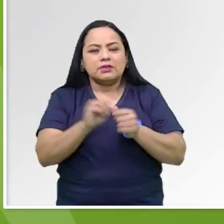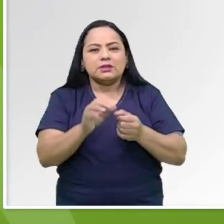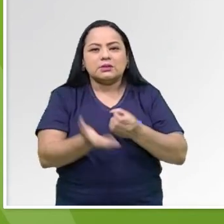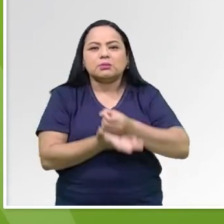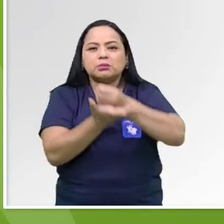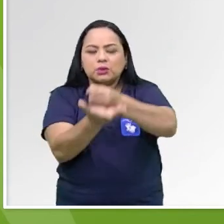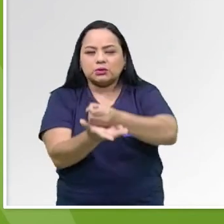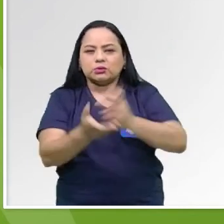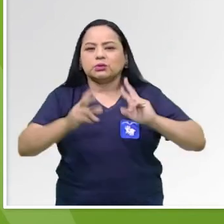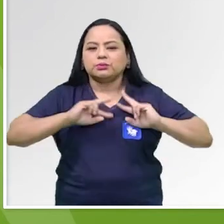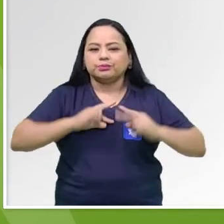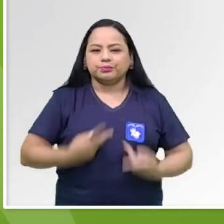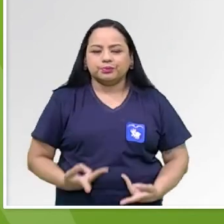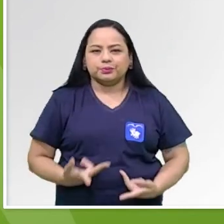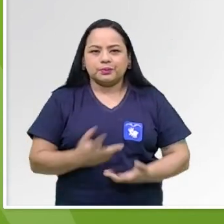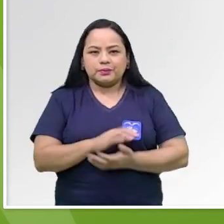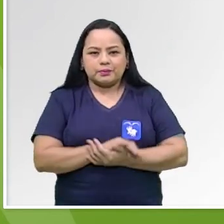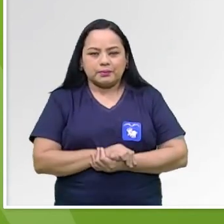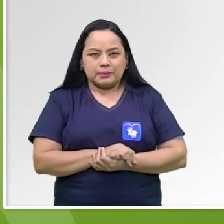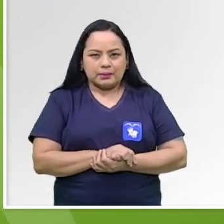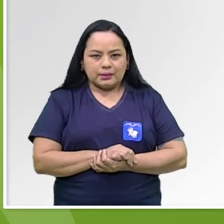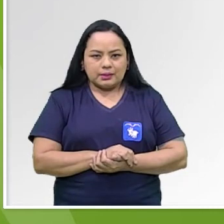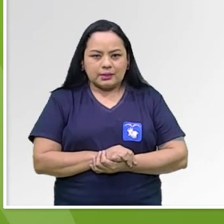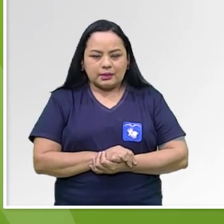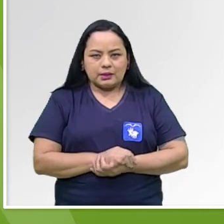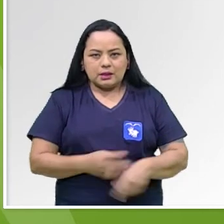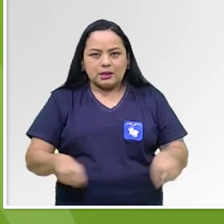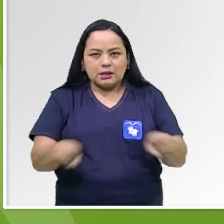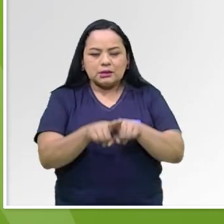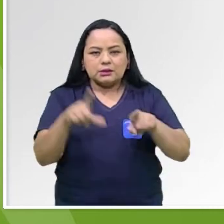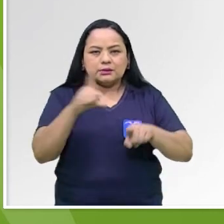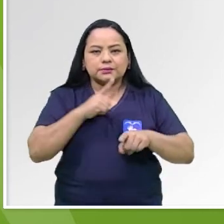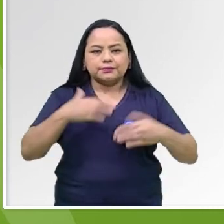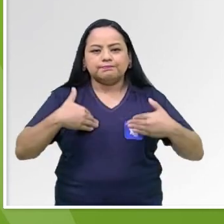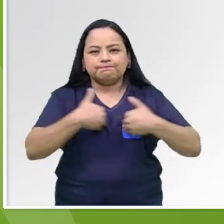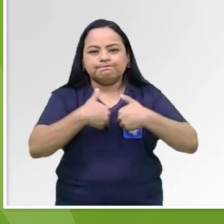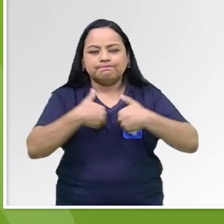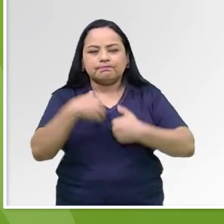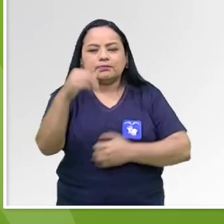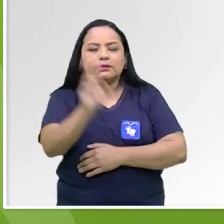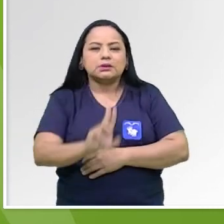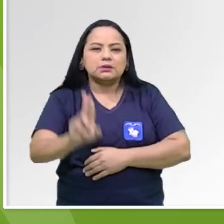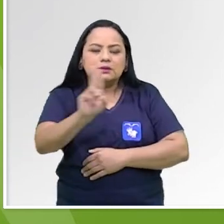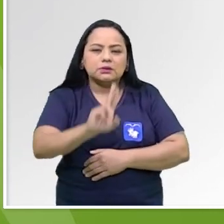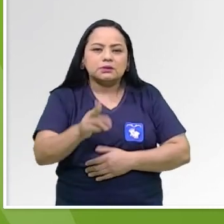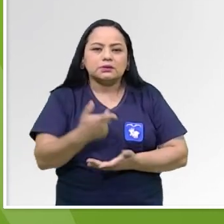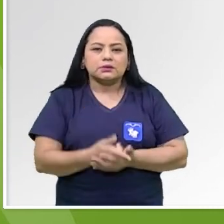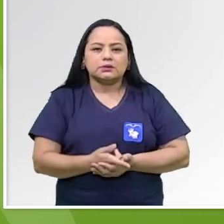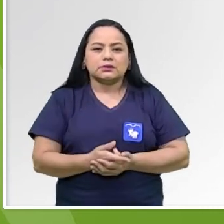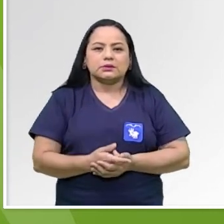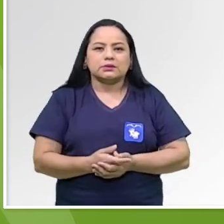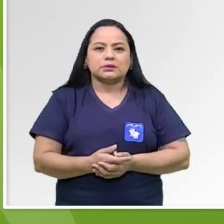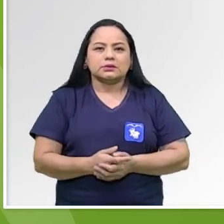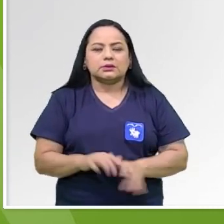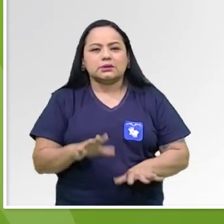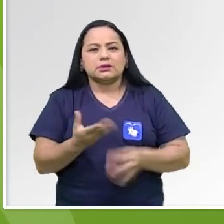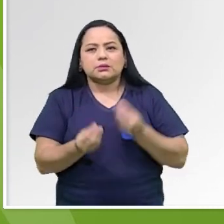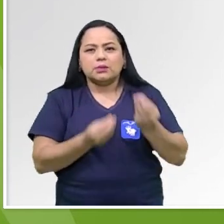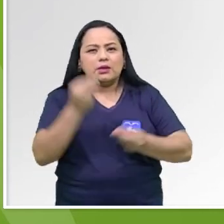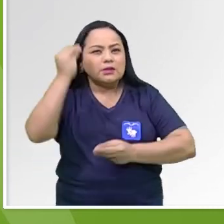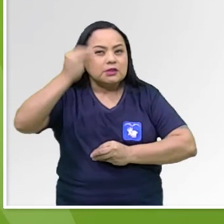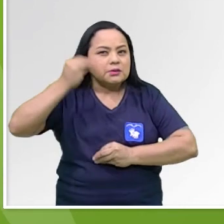humano, ok? Tem também os animais que são utilizados para testes em